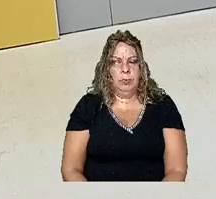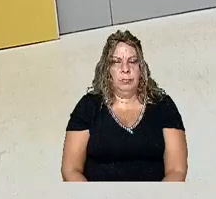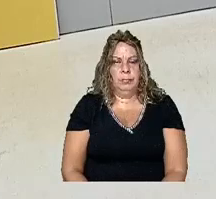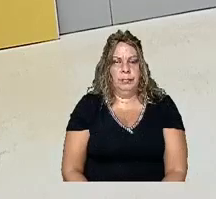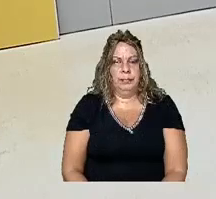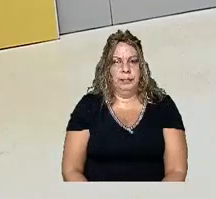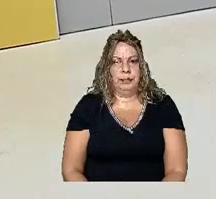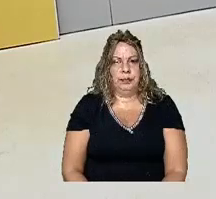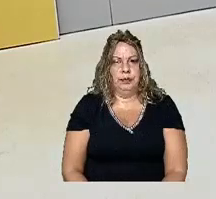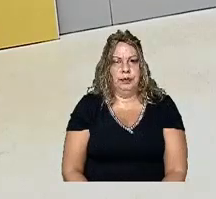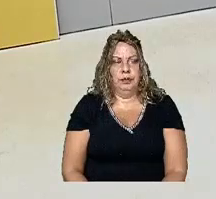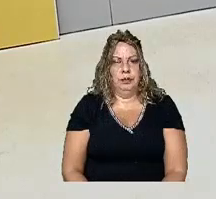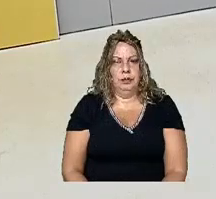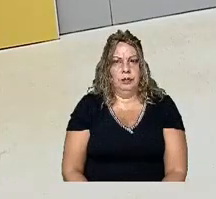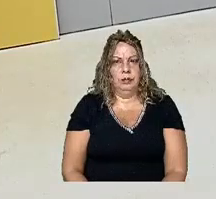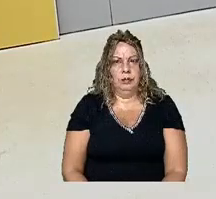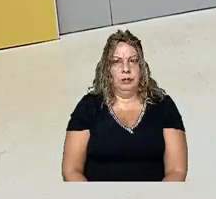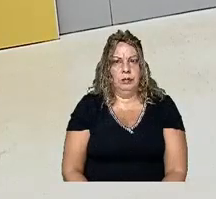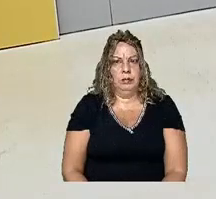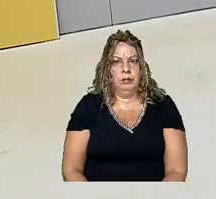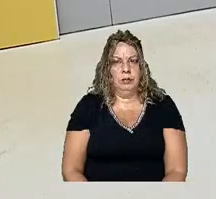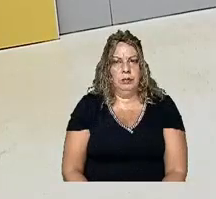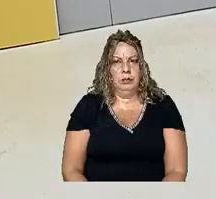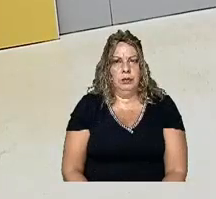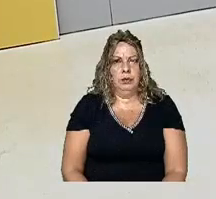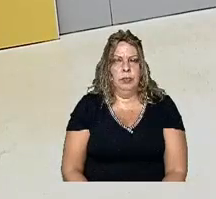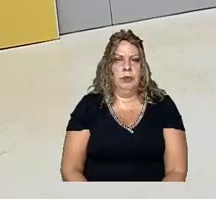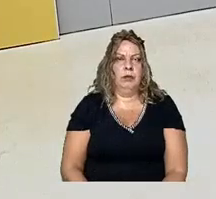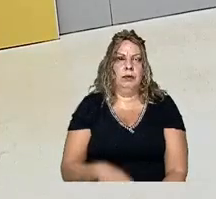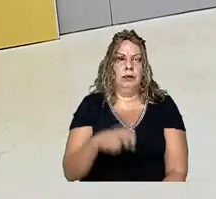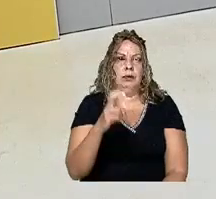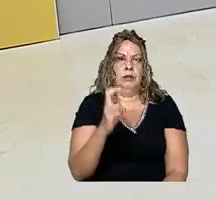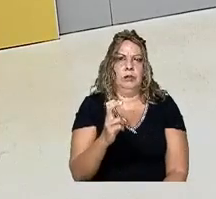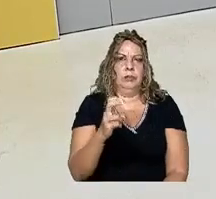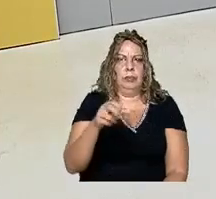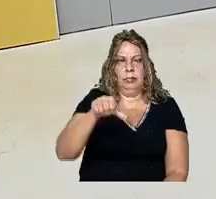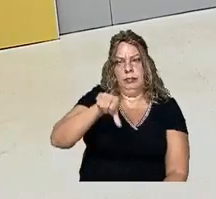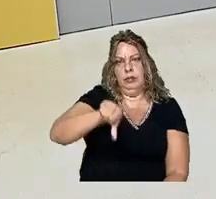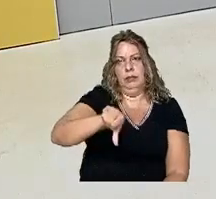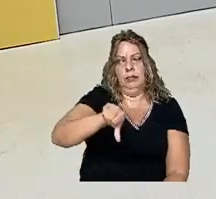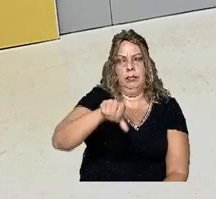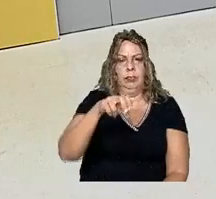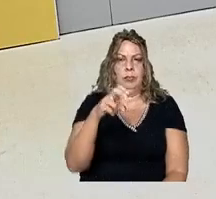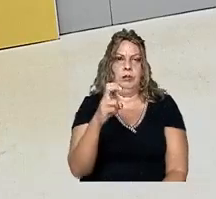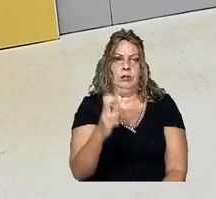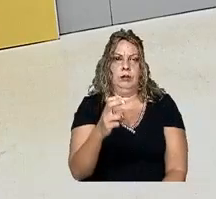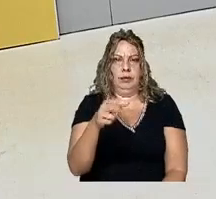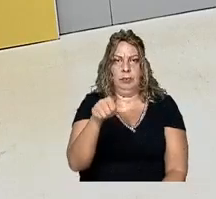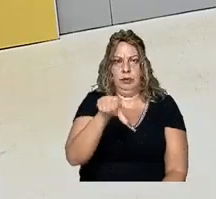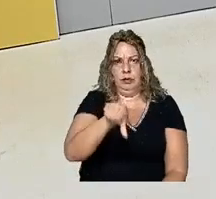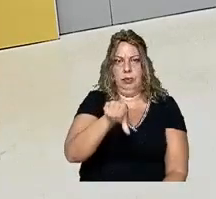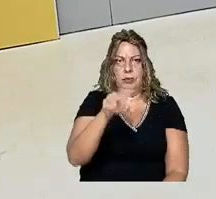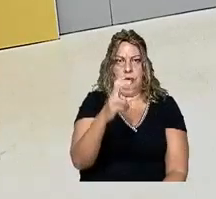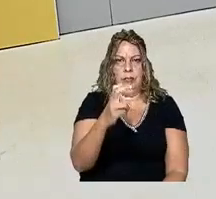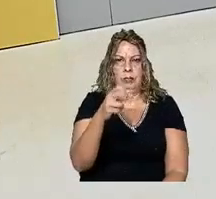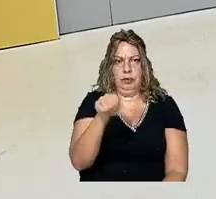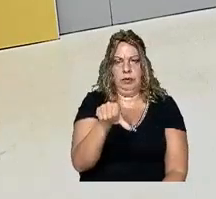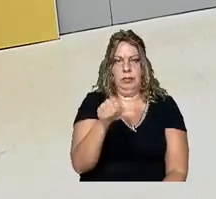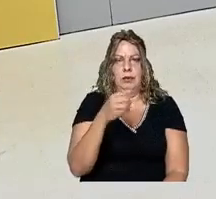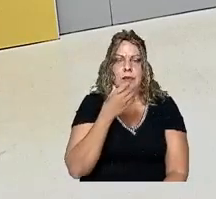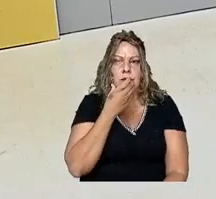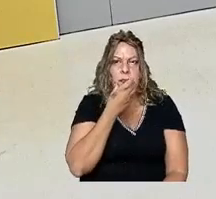24, 24. Quem quer o 59, hein? Comemora.